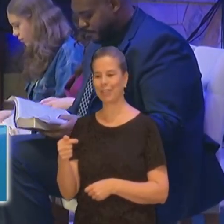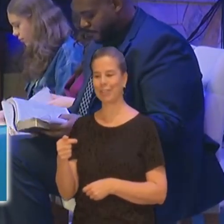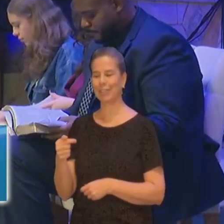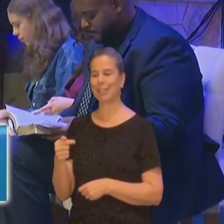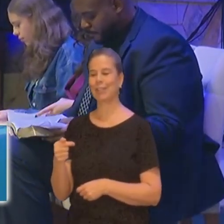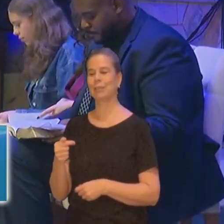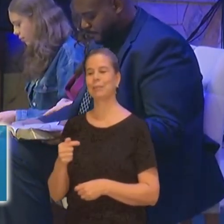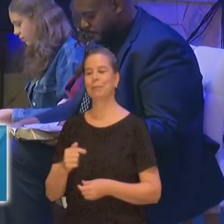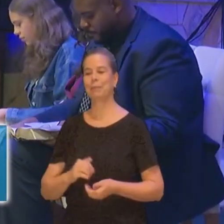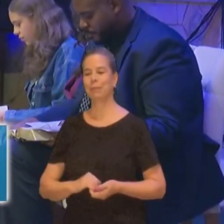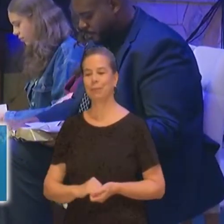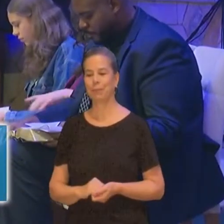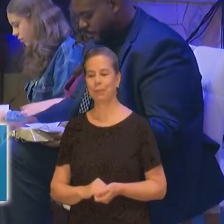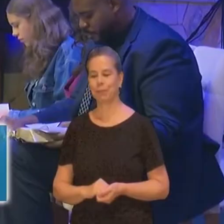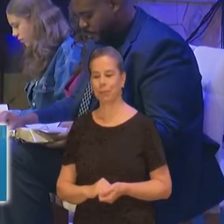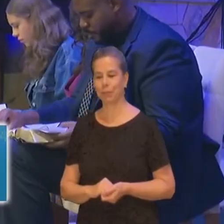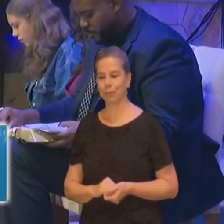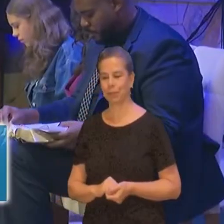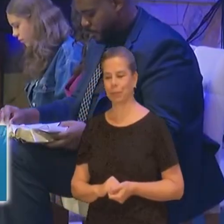37.